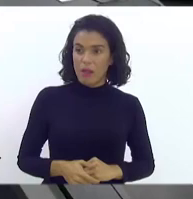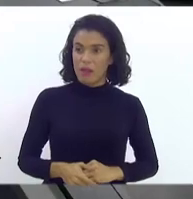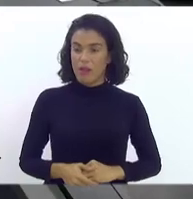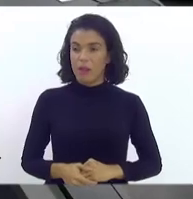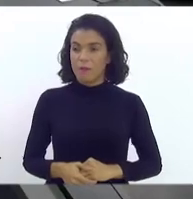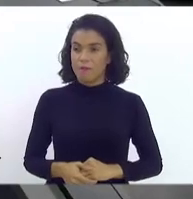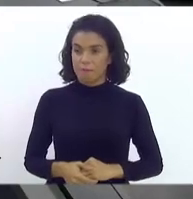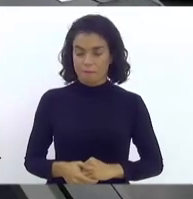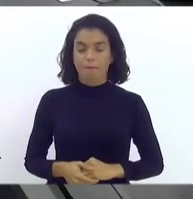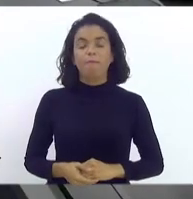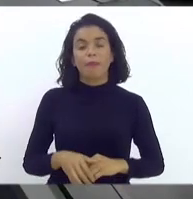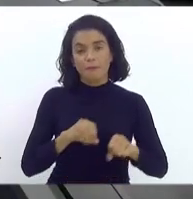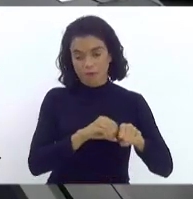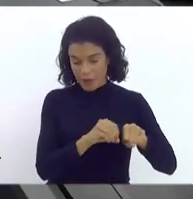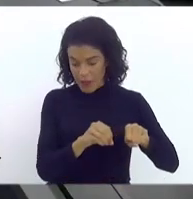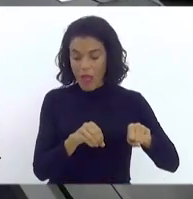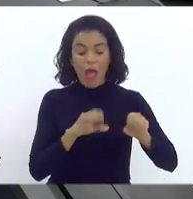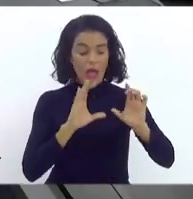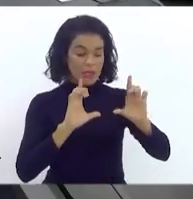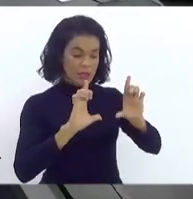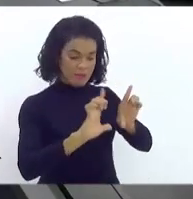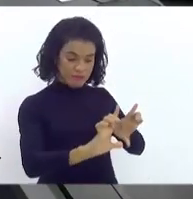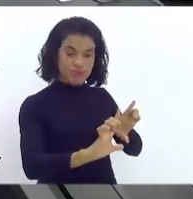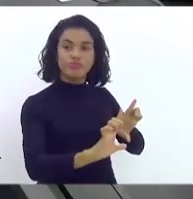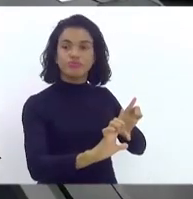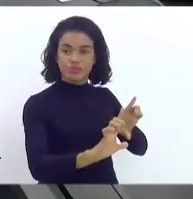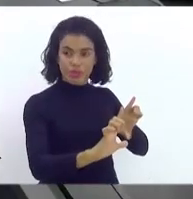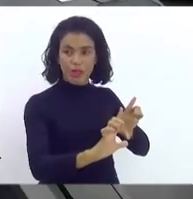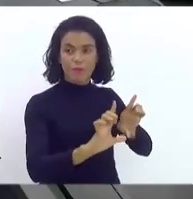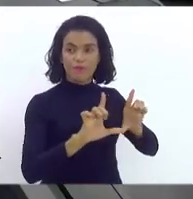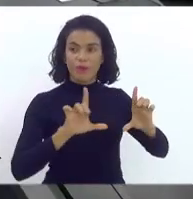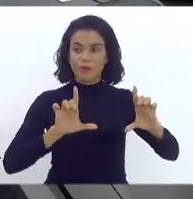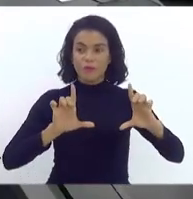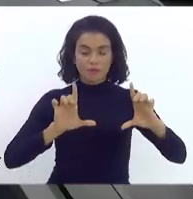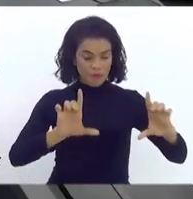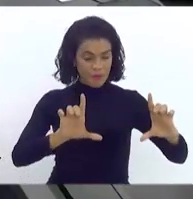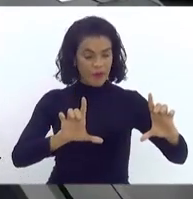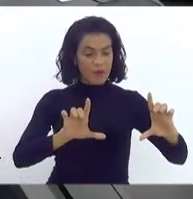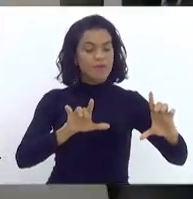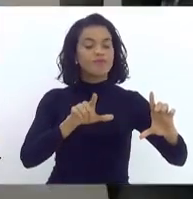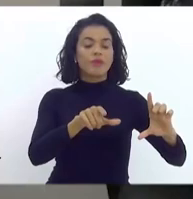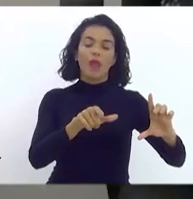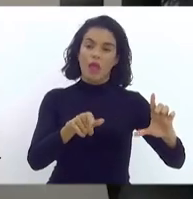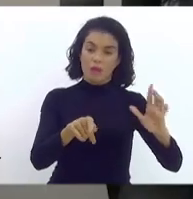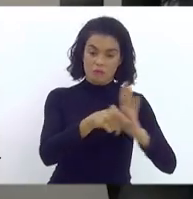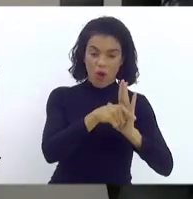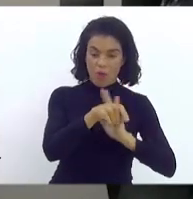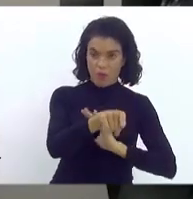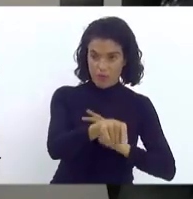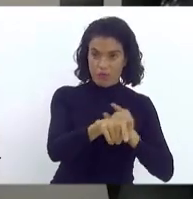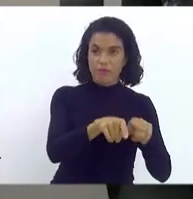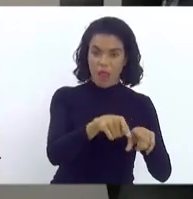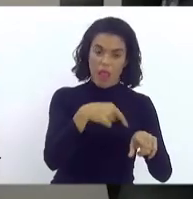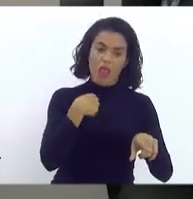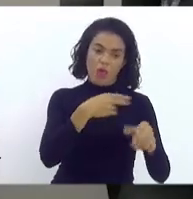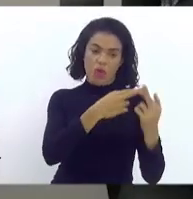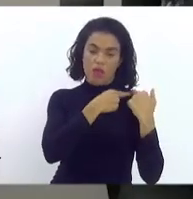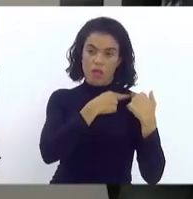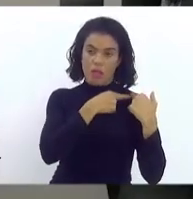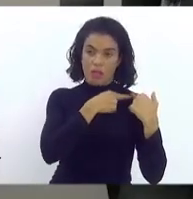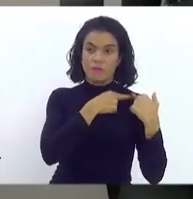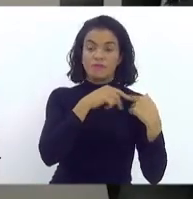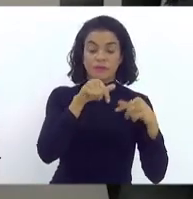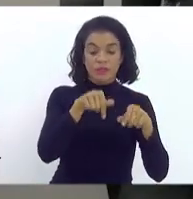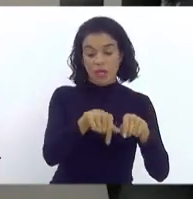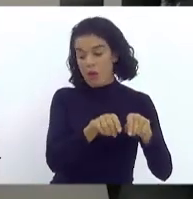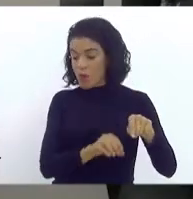A distribuição ela vai até o medidor. Né? Depois do medidor, já é uma propriedade privada, é do